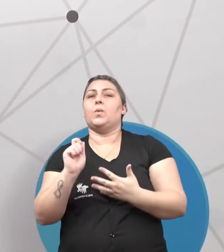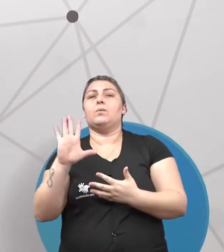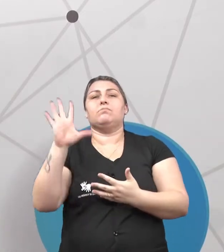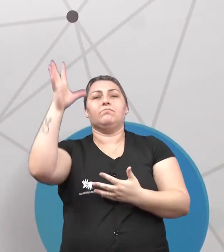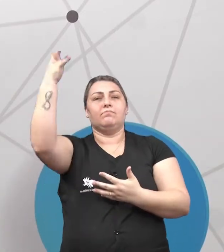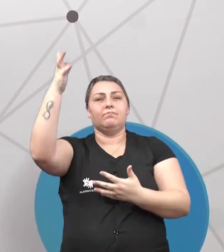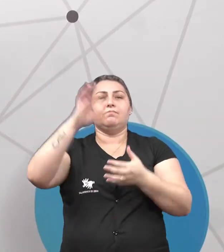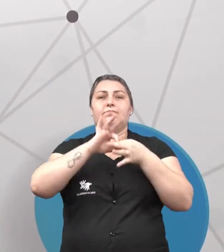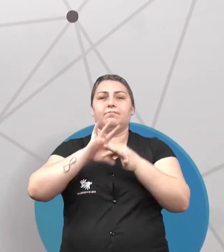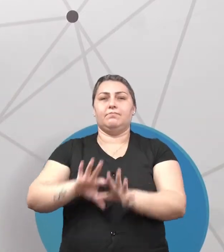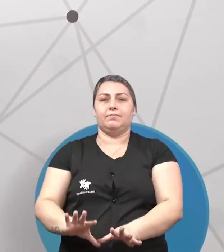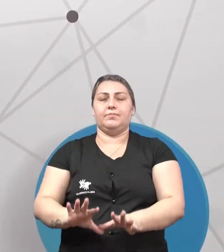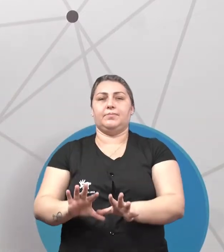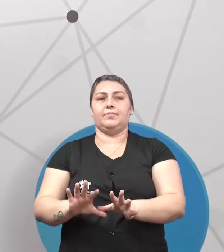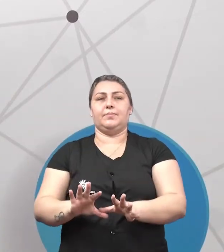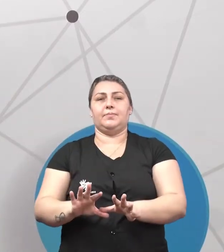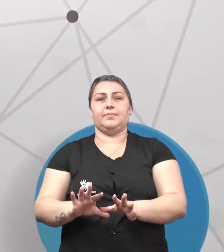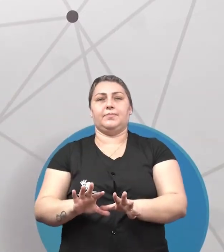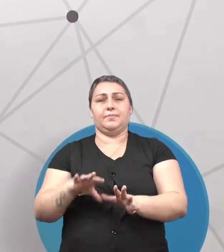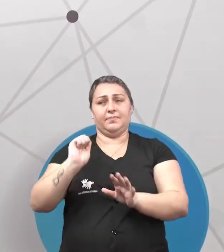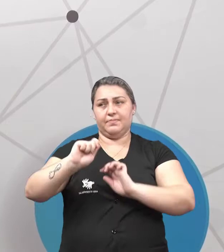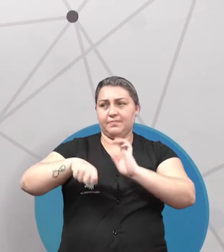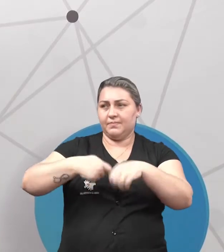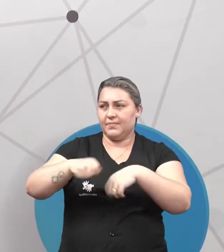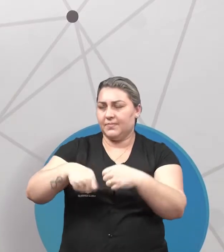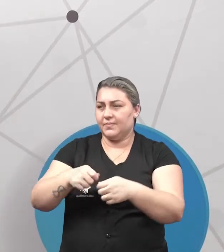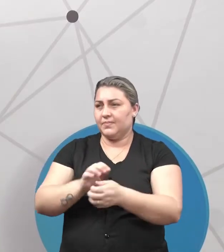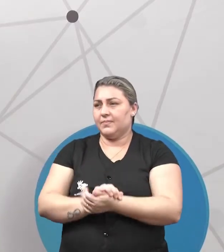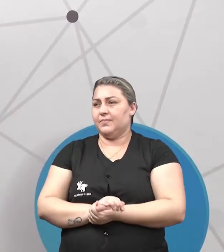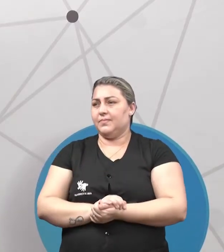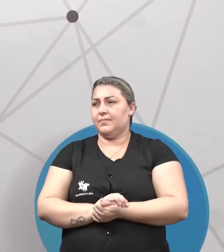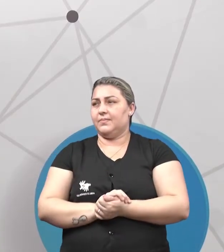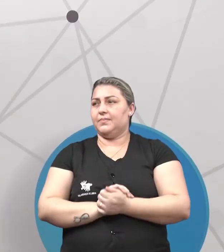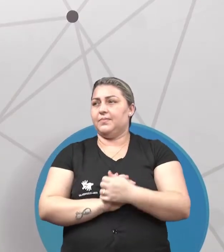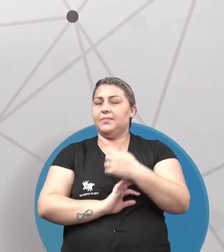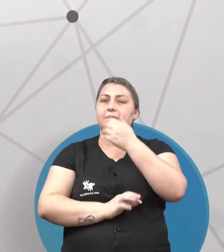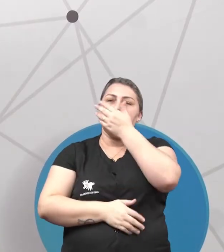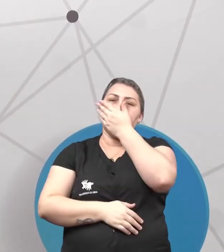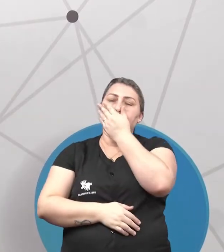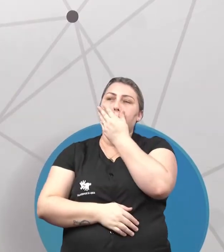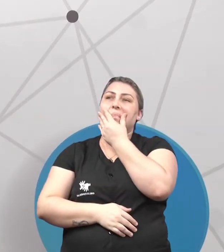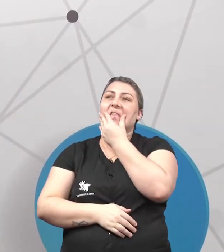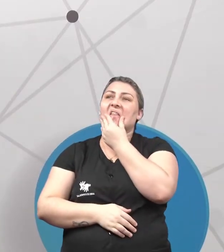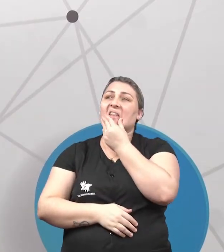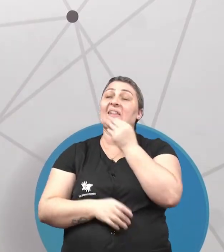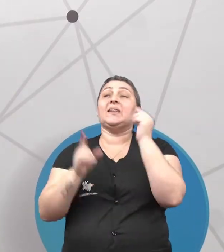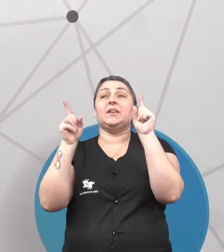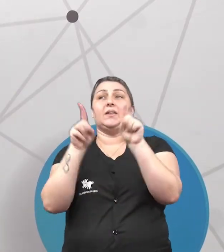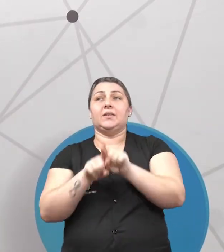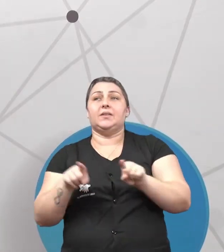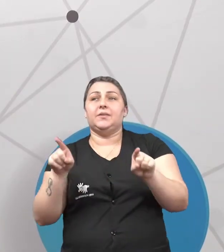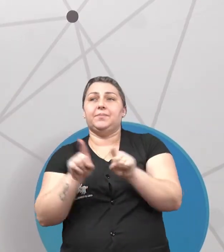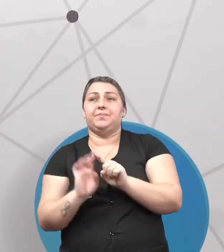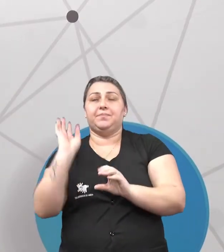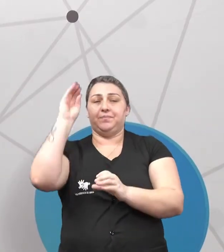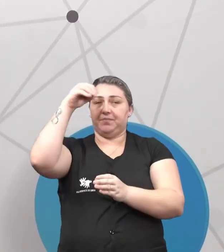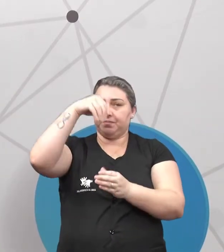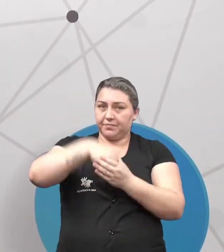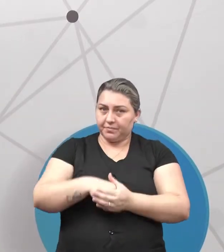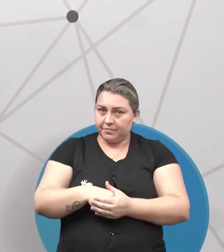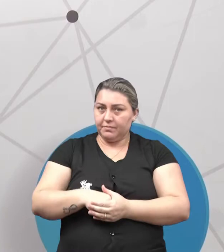a deixar aí esses símbolos aí para a posteridade. E também, dentro desse